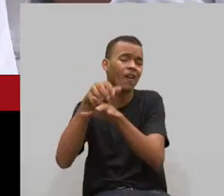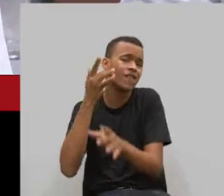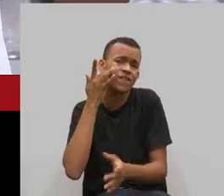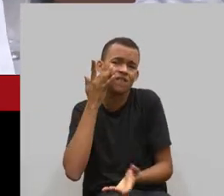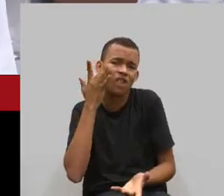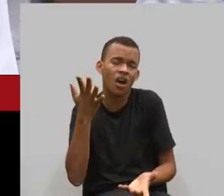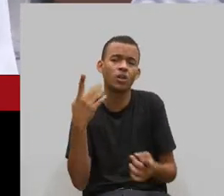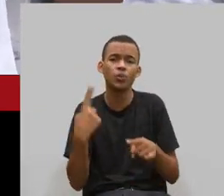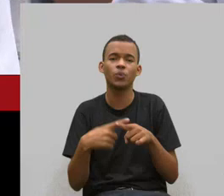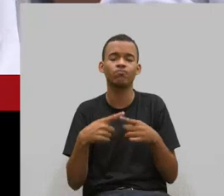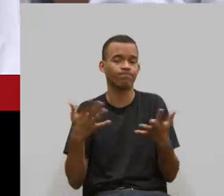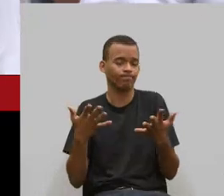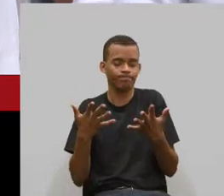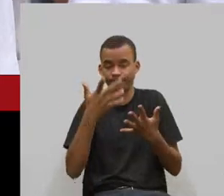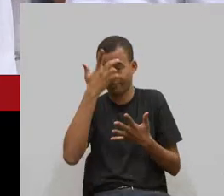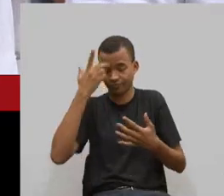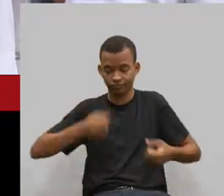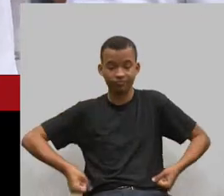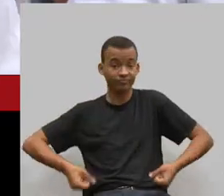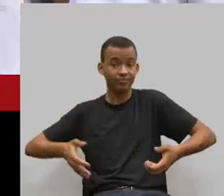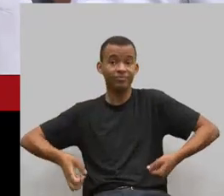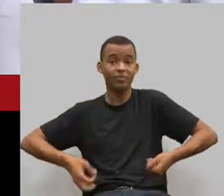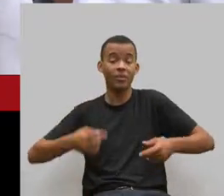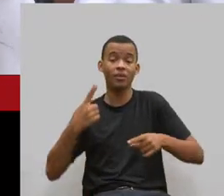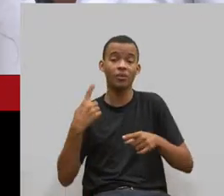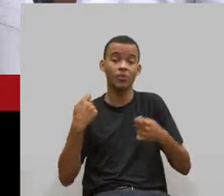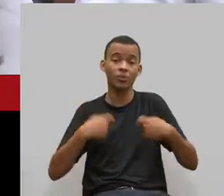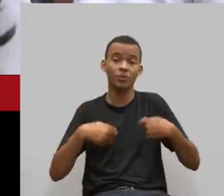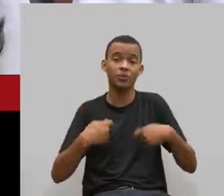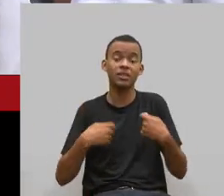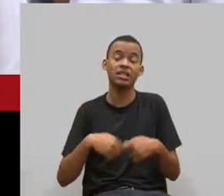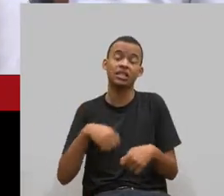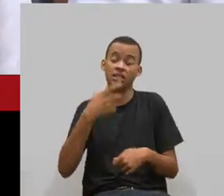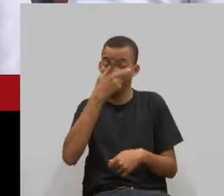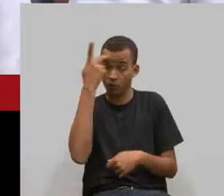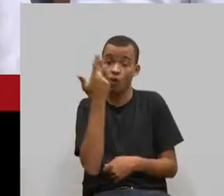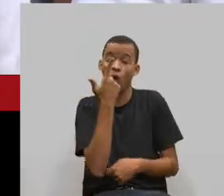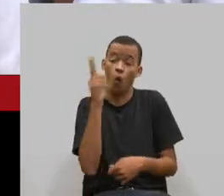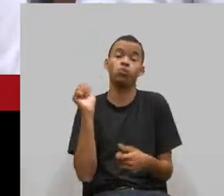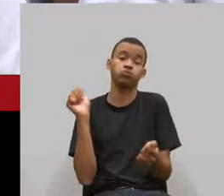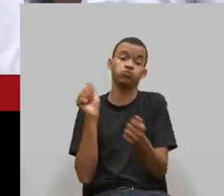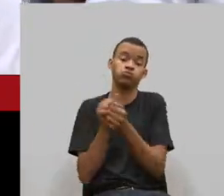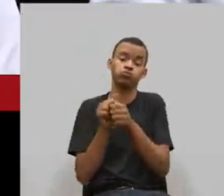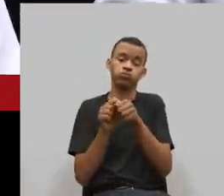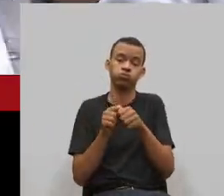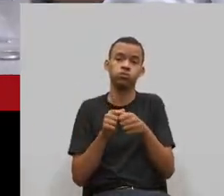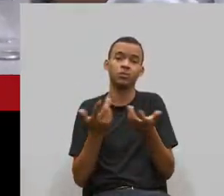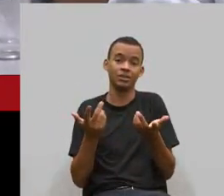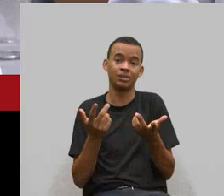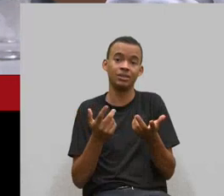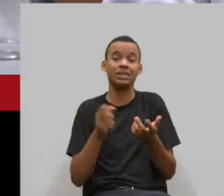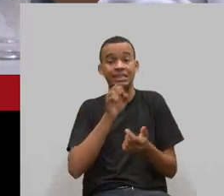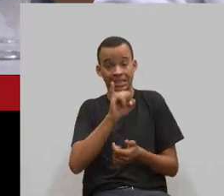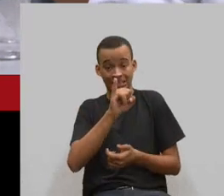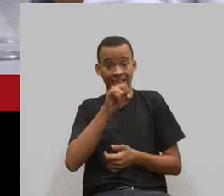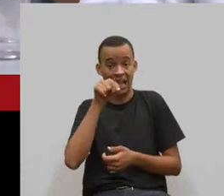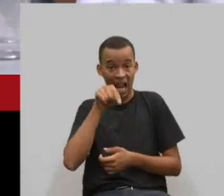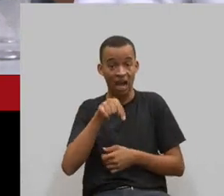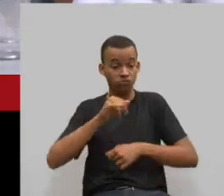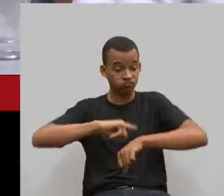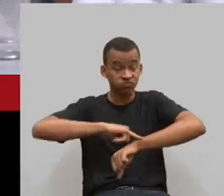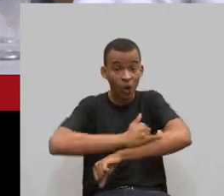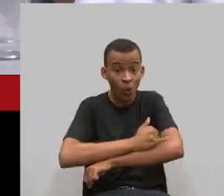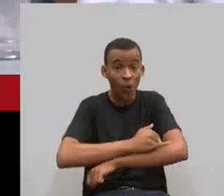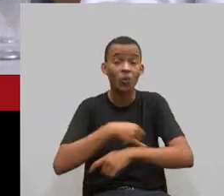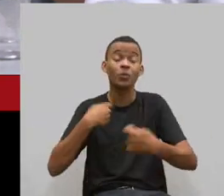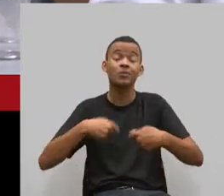cadeirante para sair de casa necessariamente ele precisa de pelo menos mais um acompanhante E se ele for obeso pelo menos mais duas pessoas para acompanhá-los